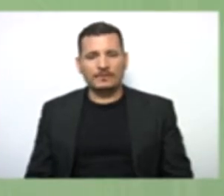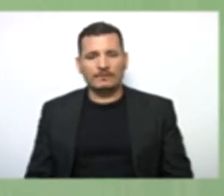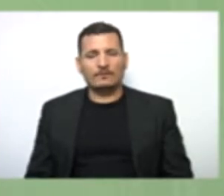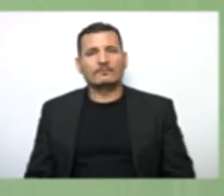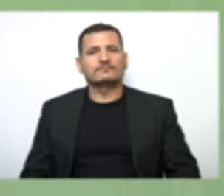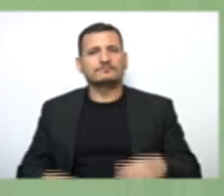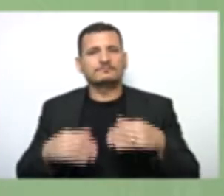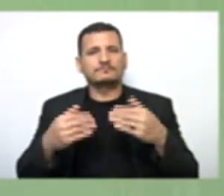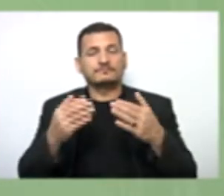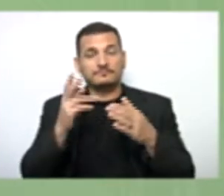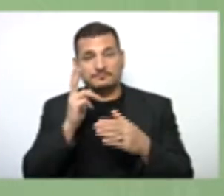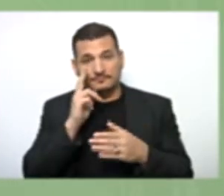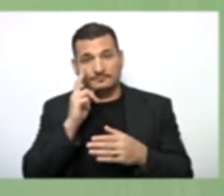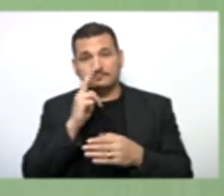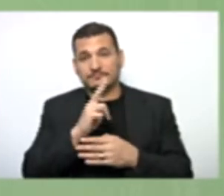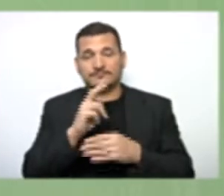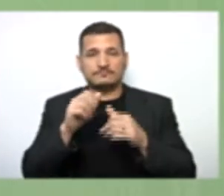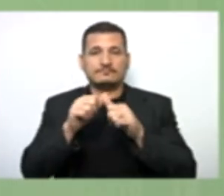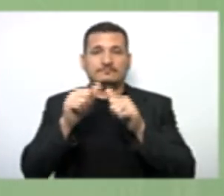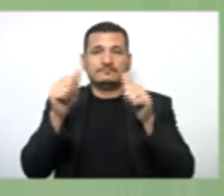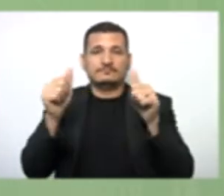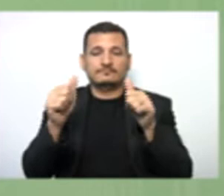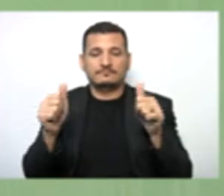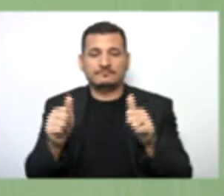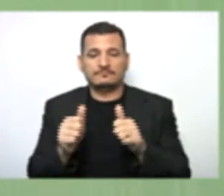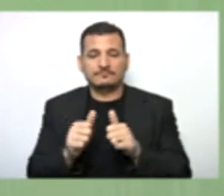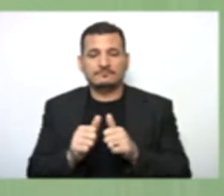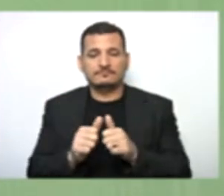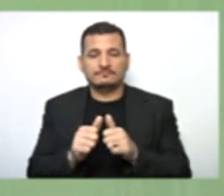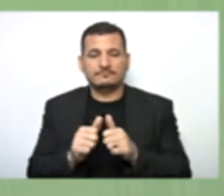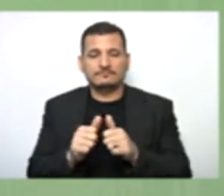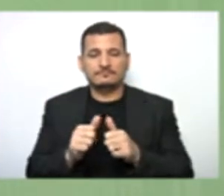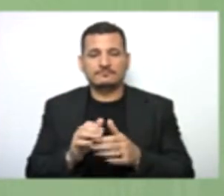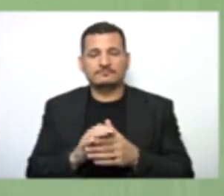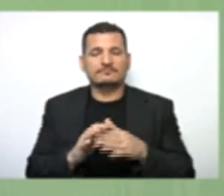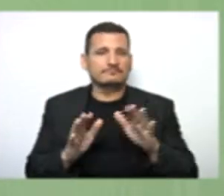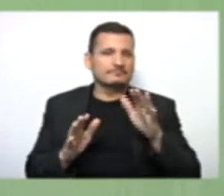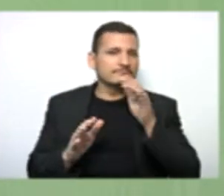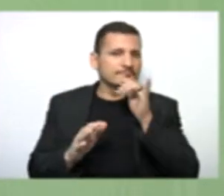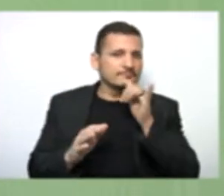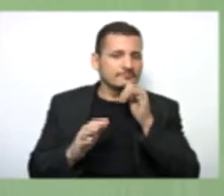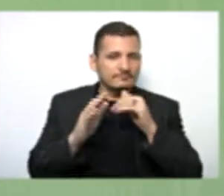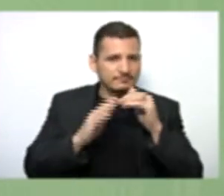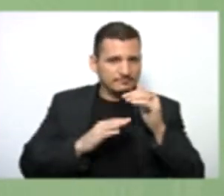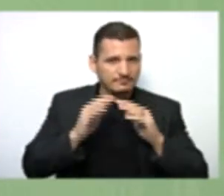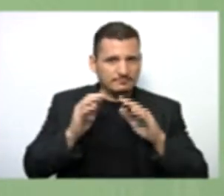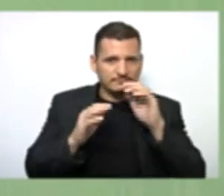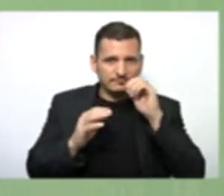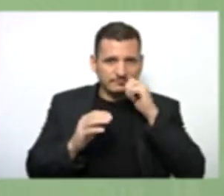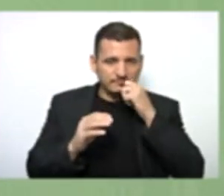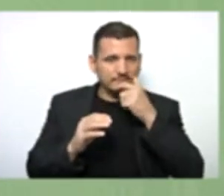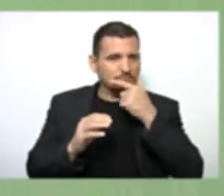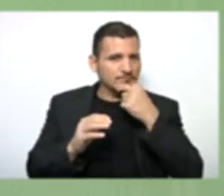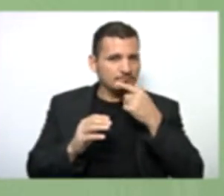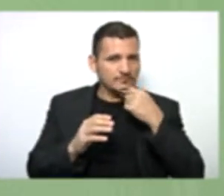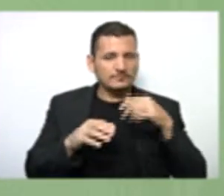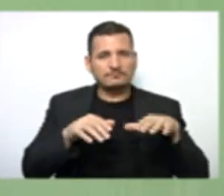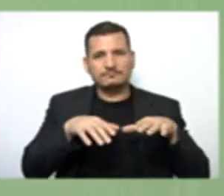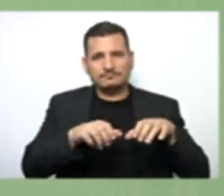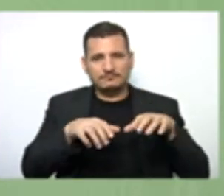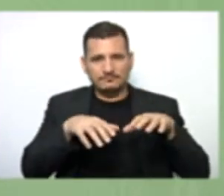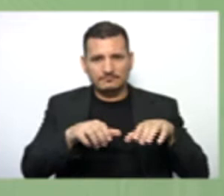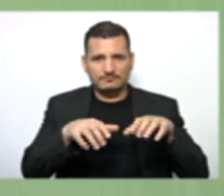forma, vamos olhar aí na imagem, a gente diz aí, né, que um padeiro, ele faz um pão, vamos dizer nesse